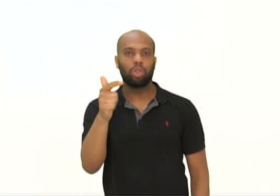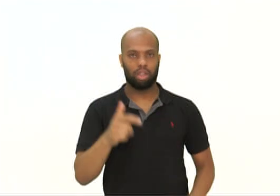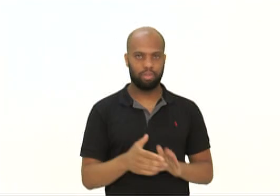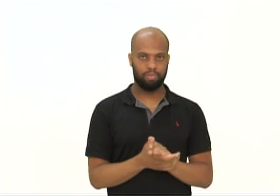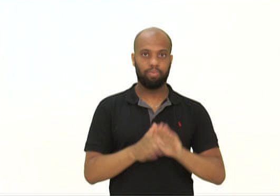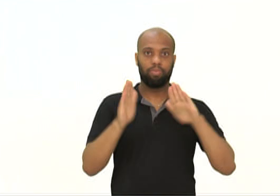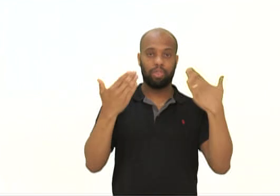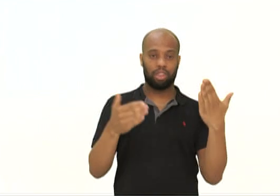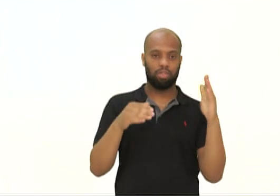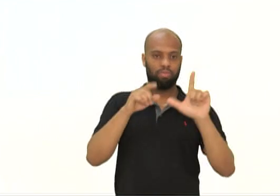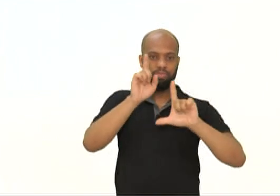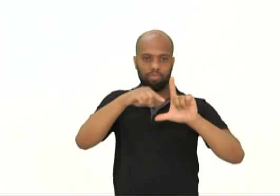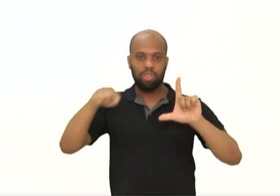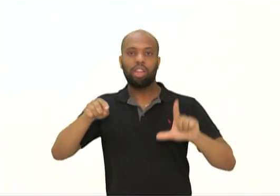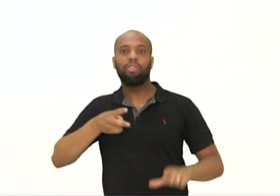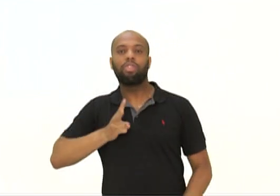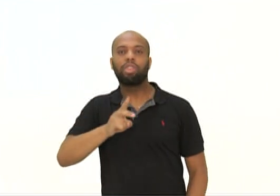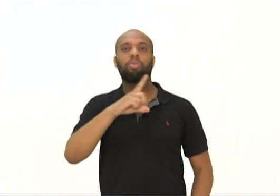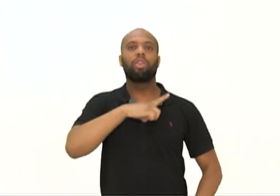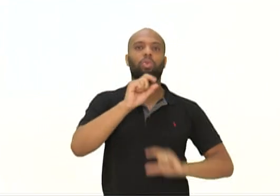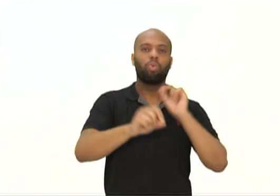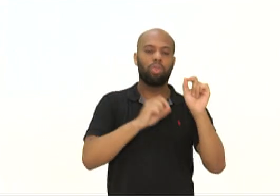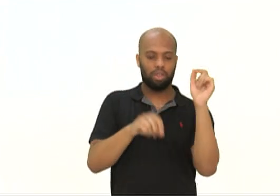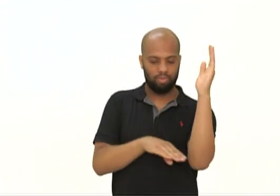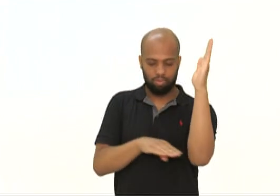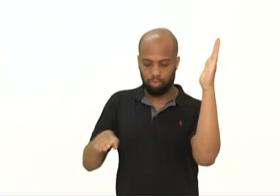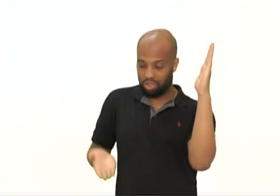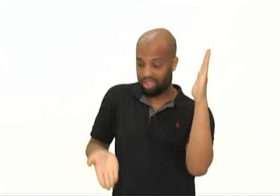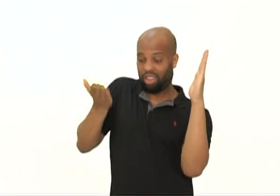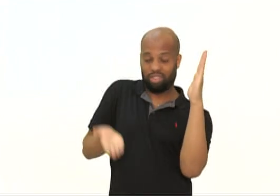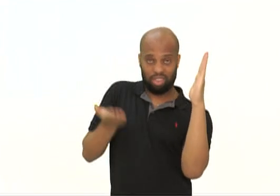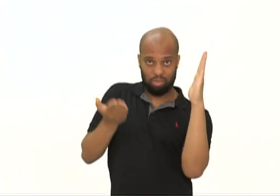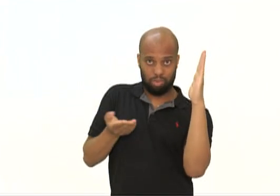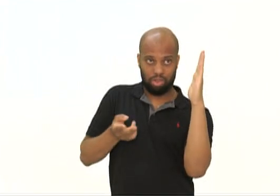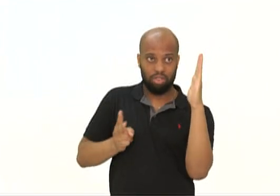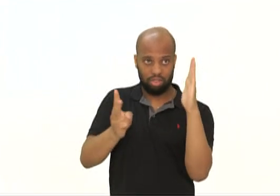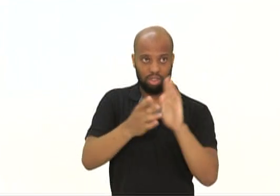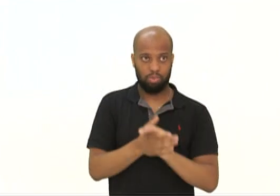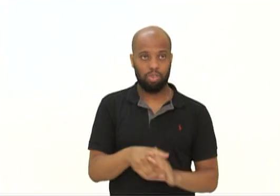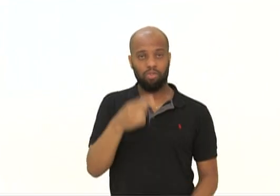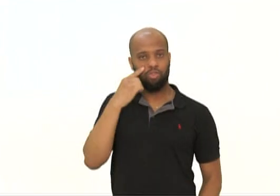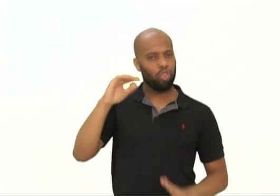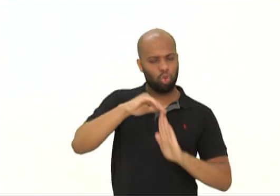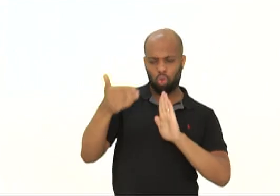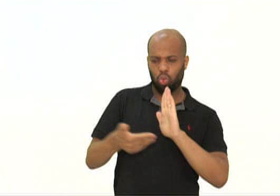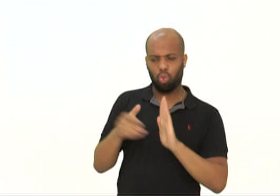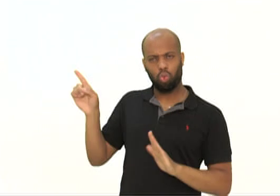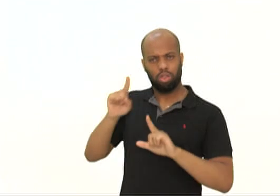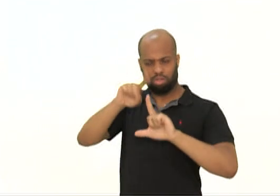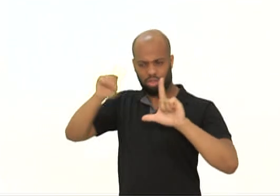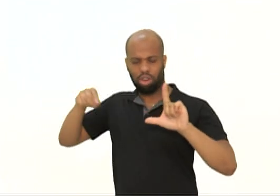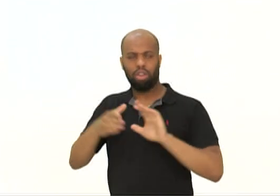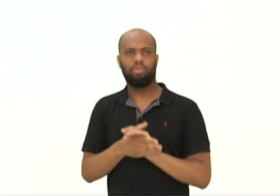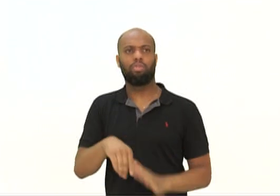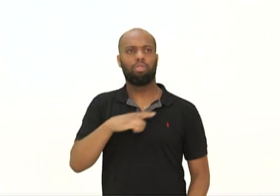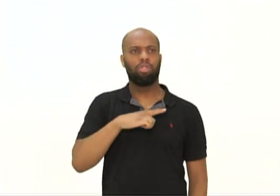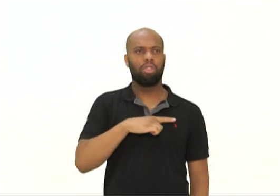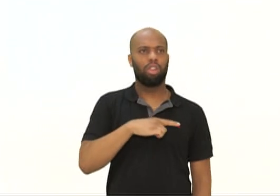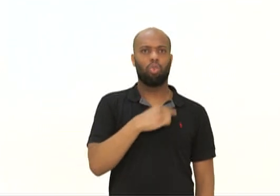estará localizado acima do eixo x. Olha só todos esses gráficos. Função